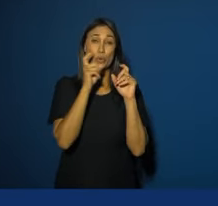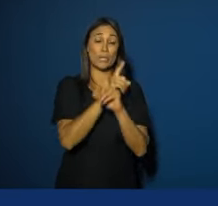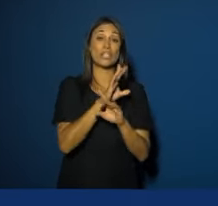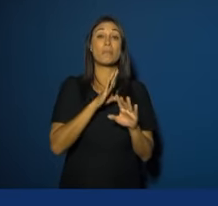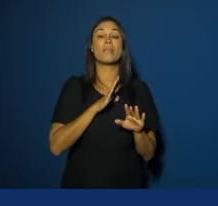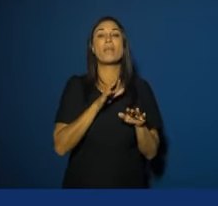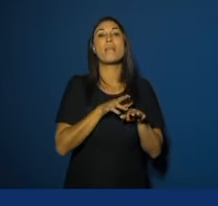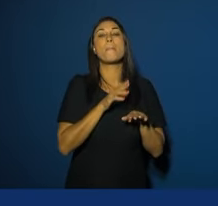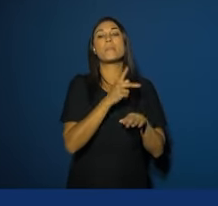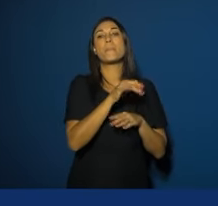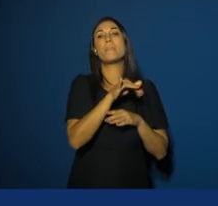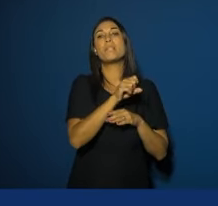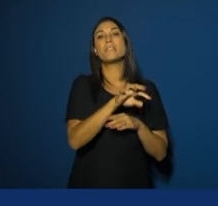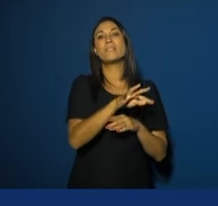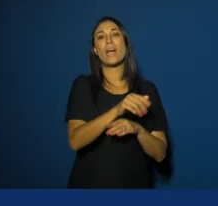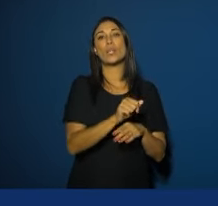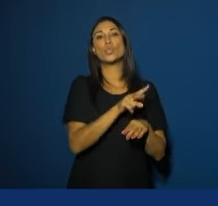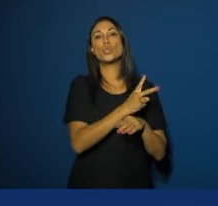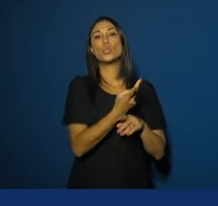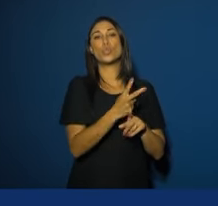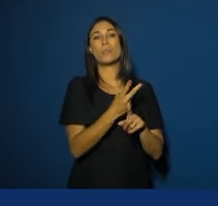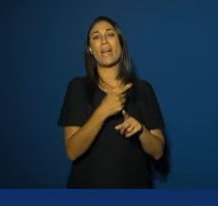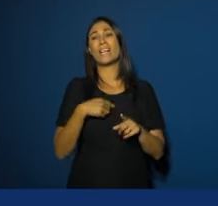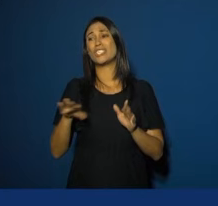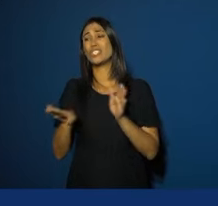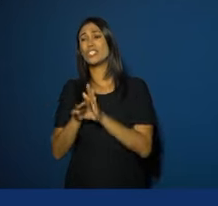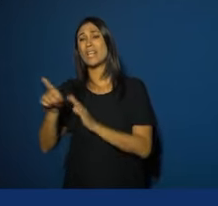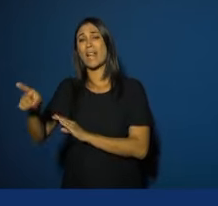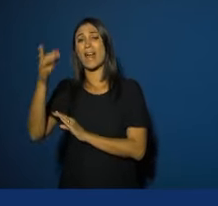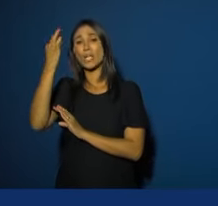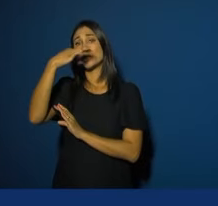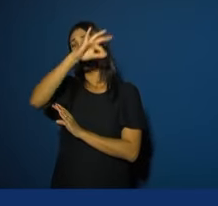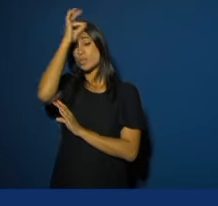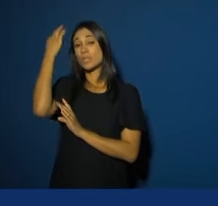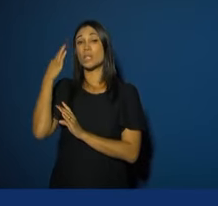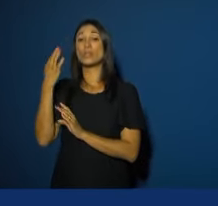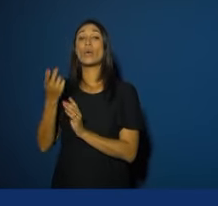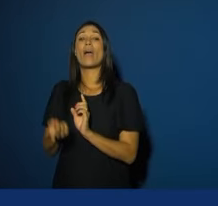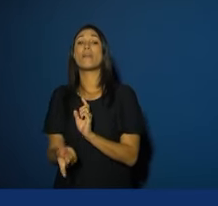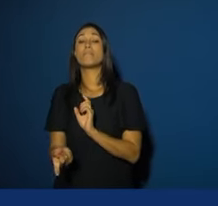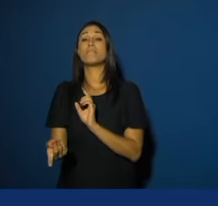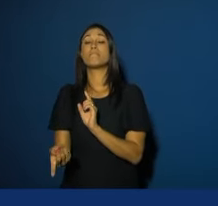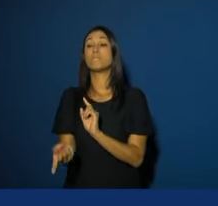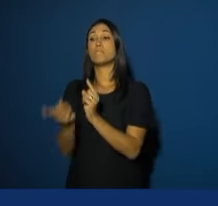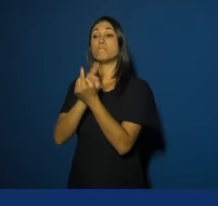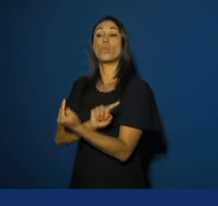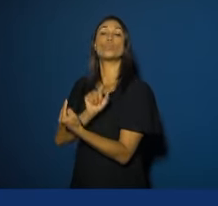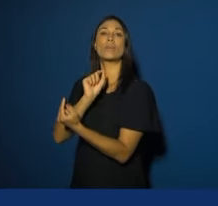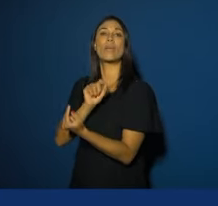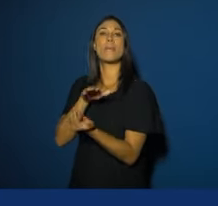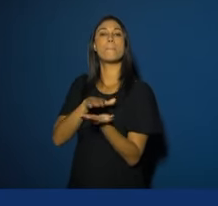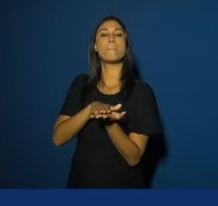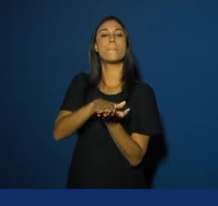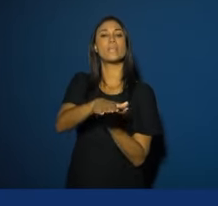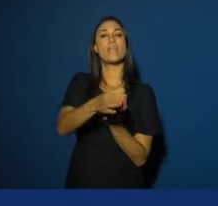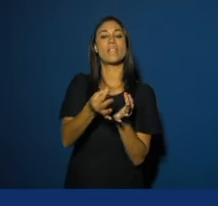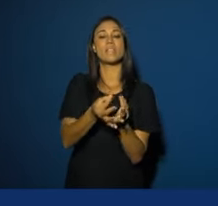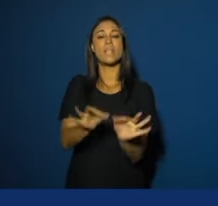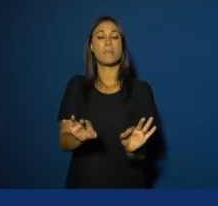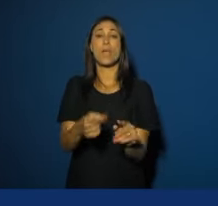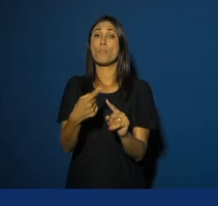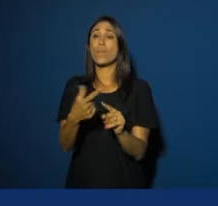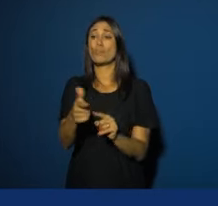dupla aí quando passa o Rio de Janeiro que chega no Espírito Santo aí vira pista simples porque lá tem umato onde não foi feito o